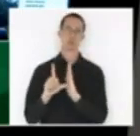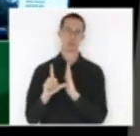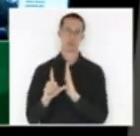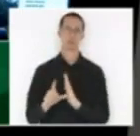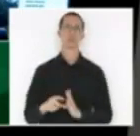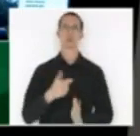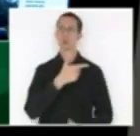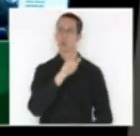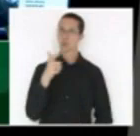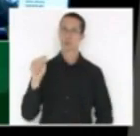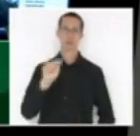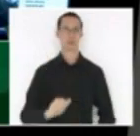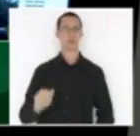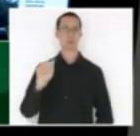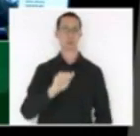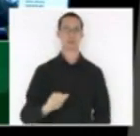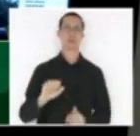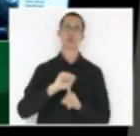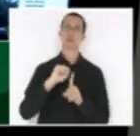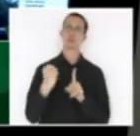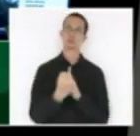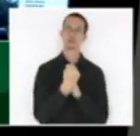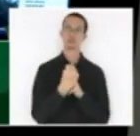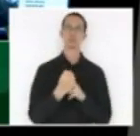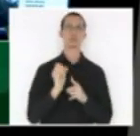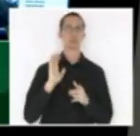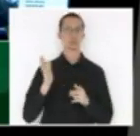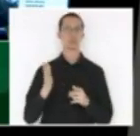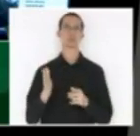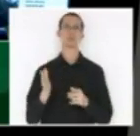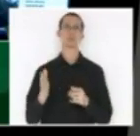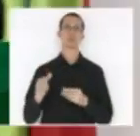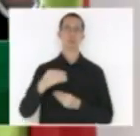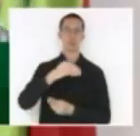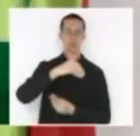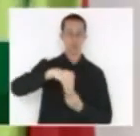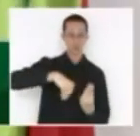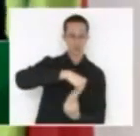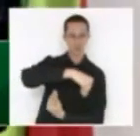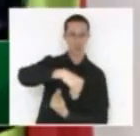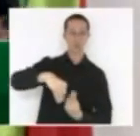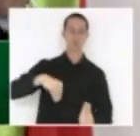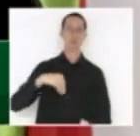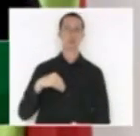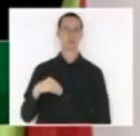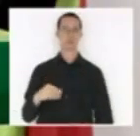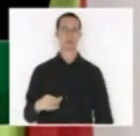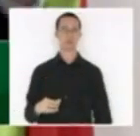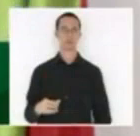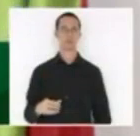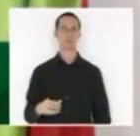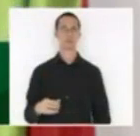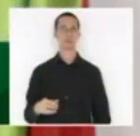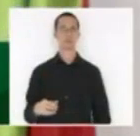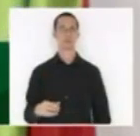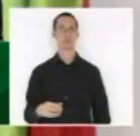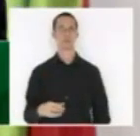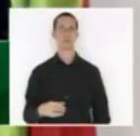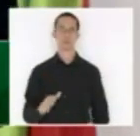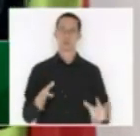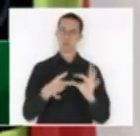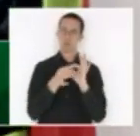se envolveram e se envolvem muito, até porque não se desmobilizaram, pelo contrário, uma manifestação foi